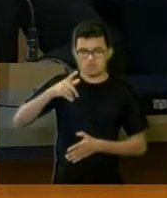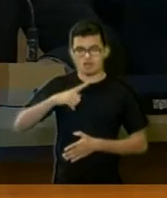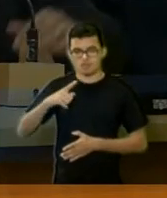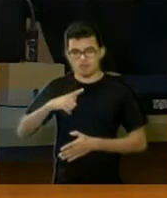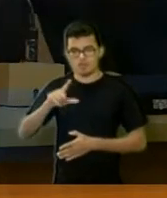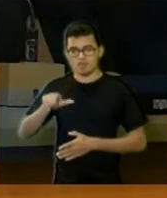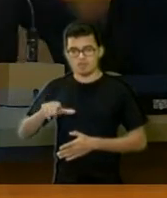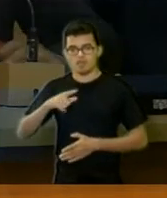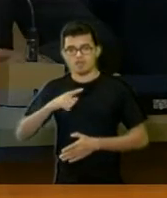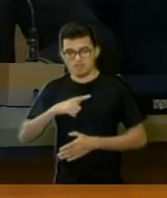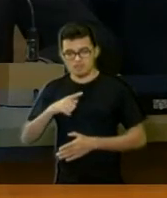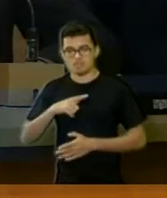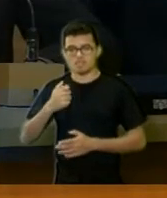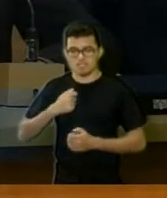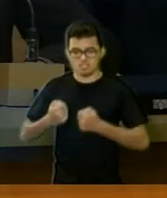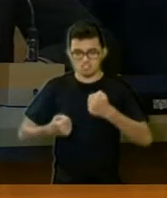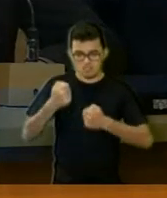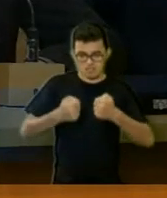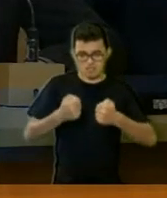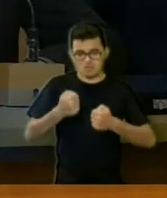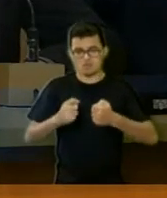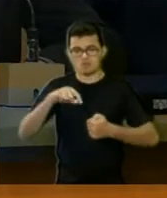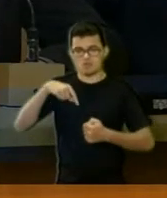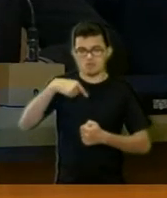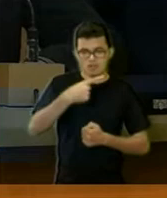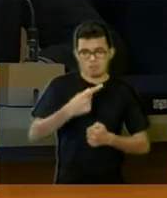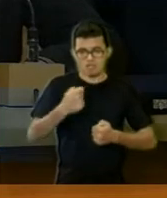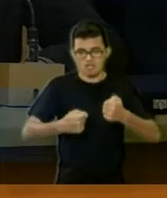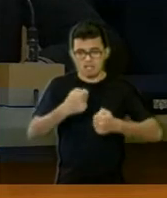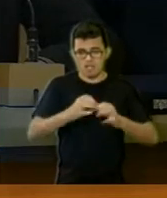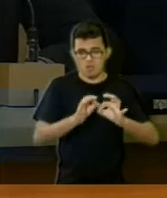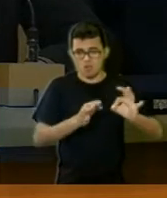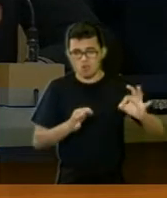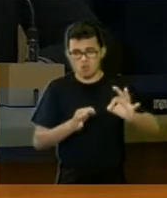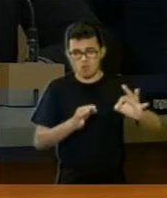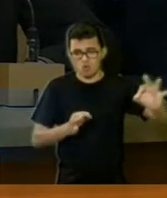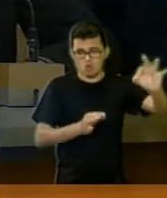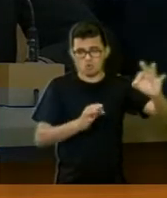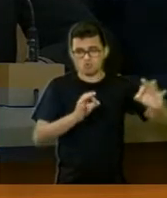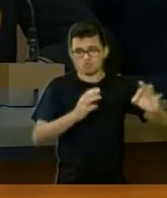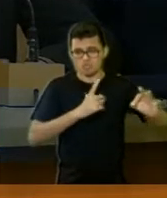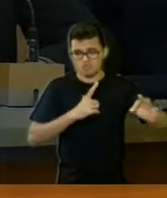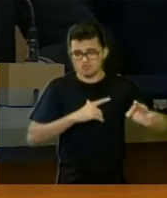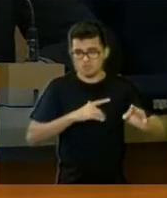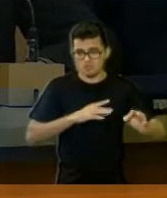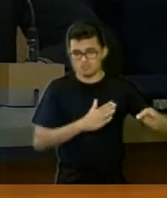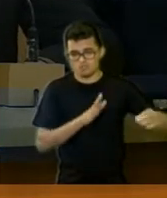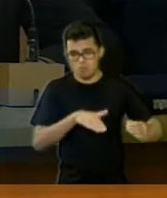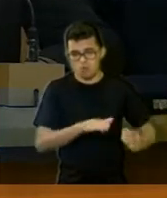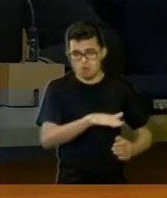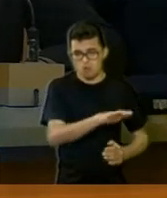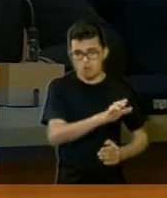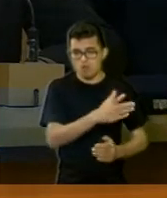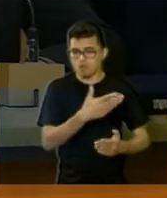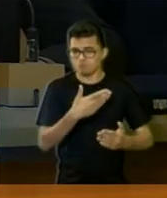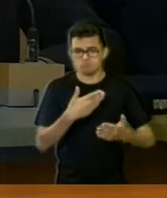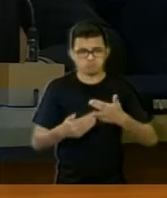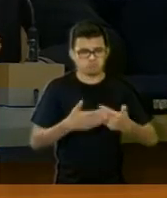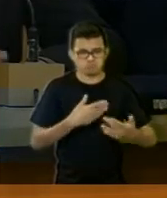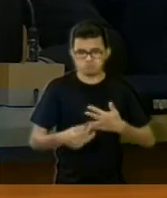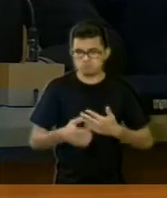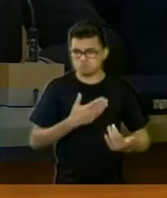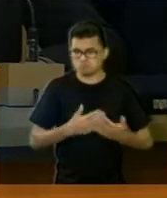o Rodrigo lá no fim do mundo onde a gente morava, né? Estrada de terra, sem questionar, né? Sem